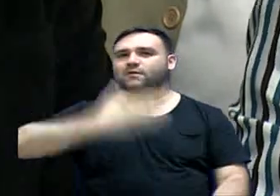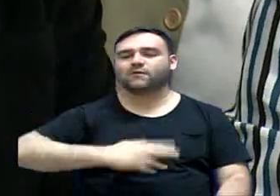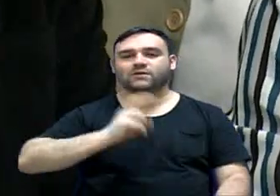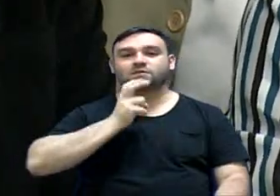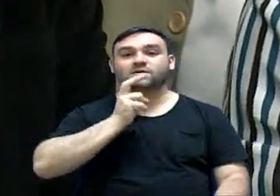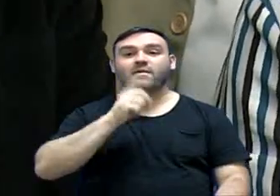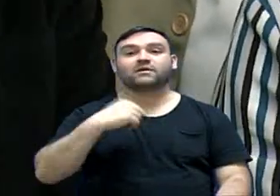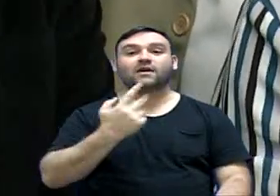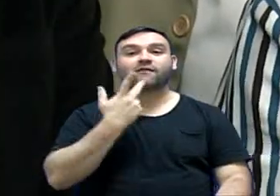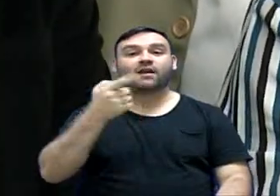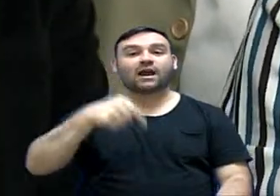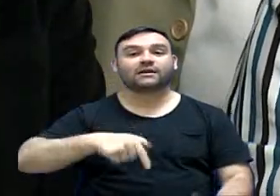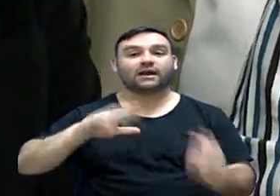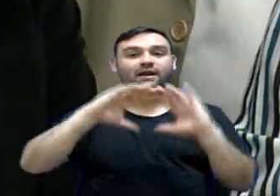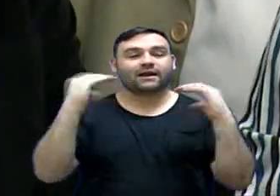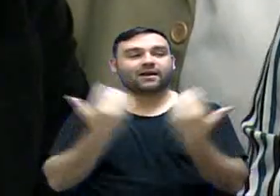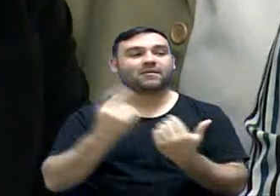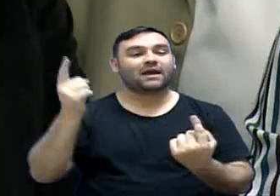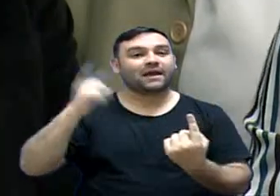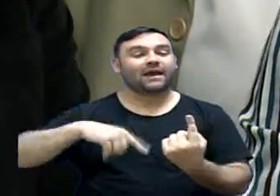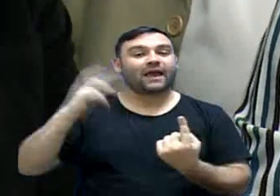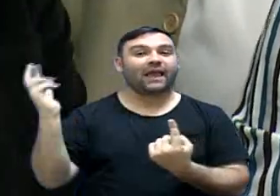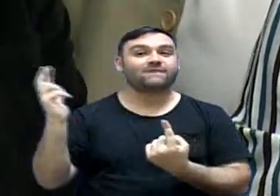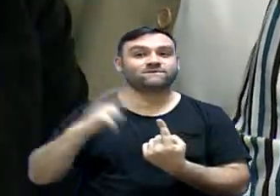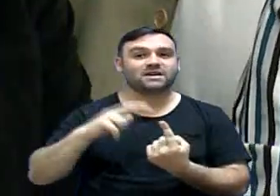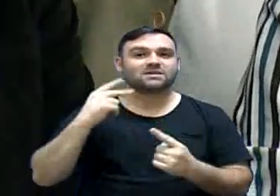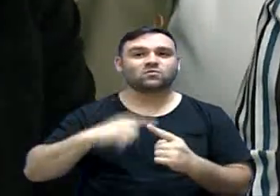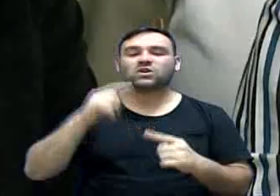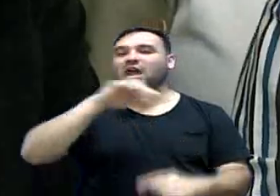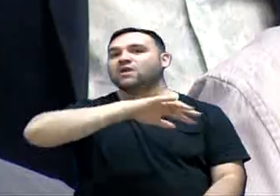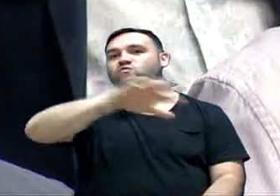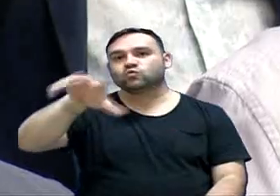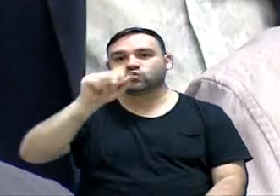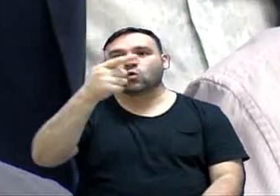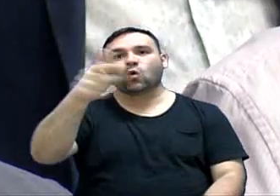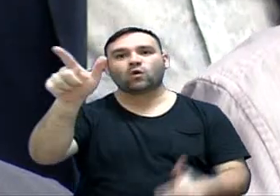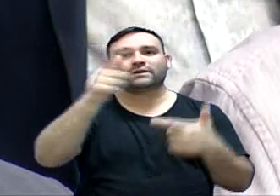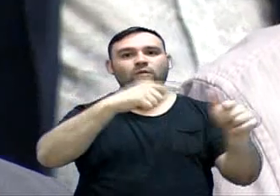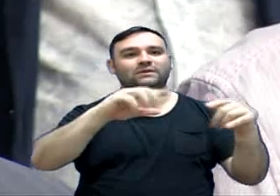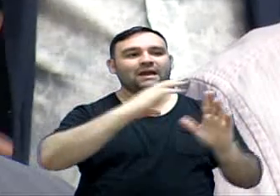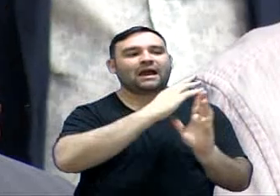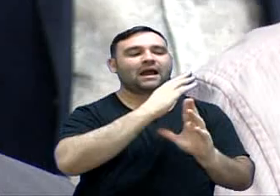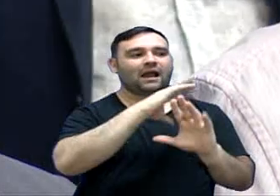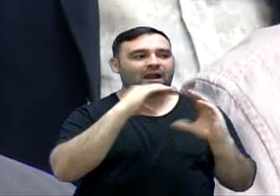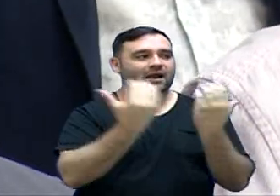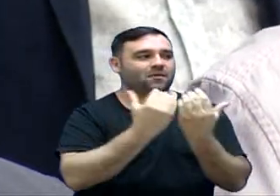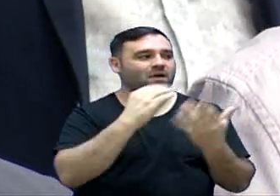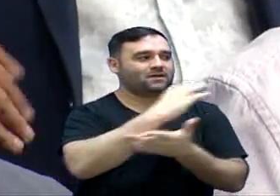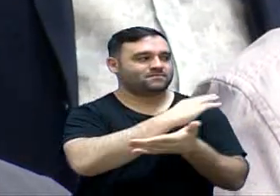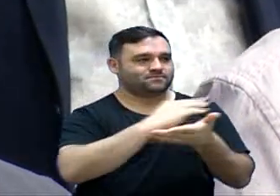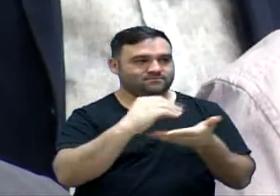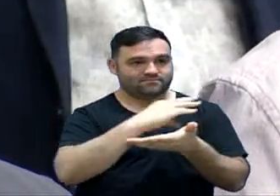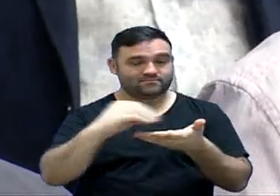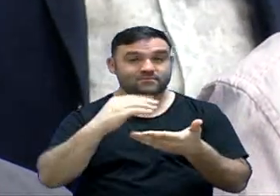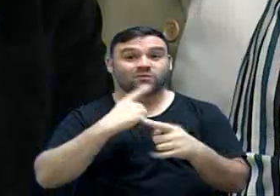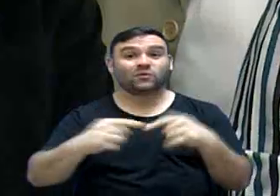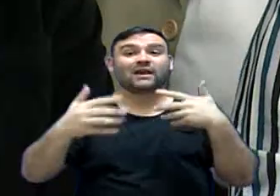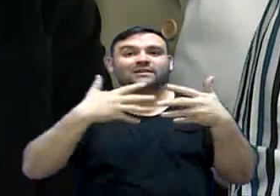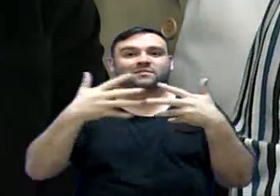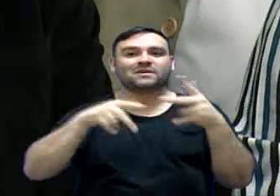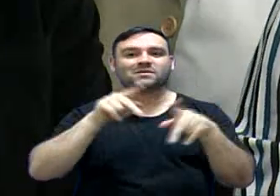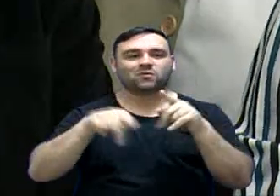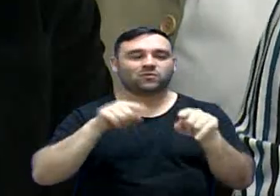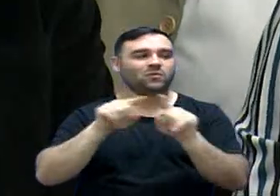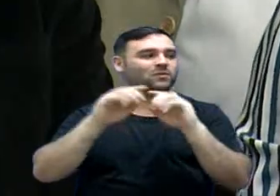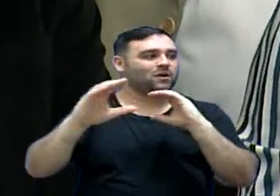gente diz que a nossa casa é referência para todas as câmaras de uma região metropolitana em termos de transparência pública,